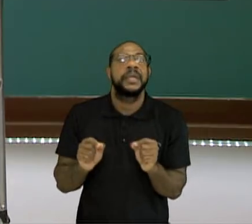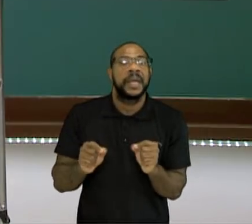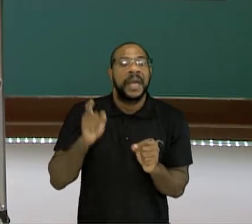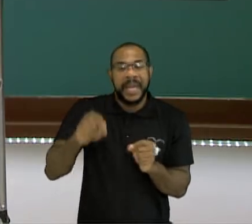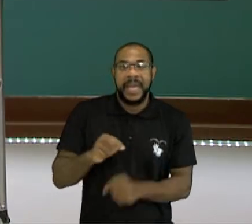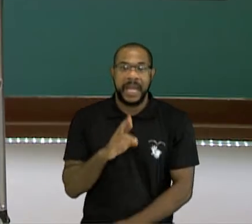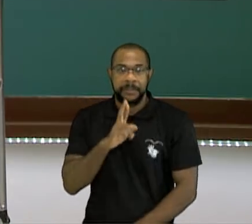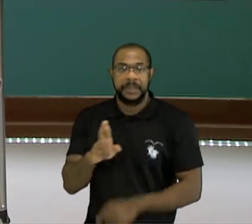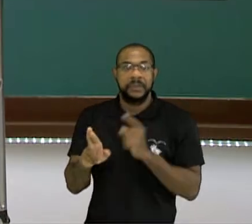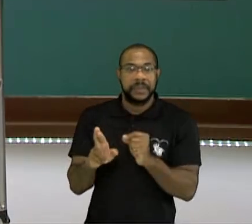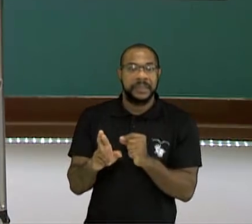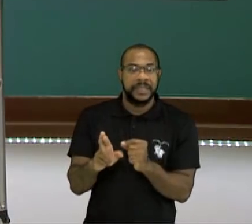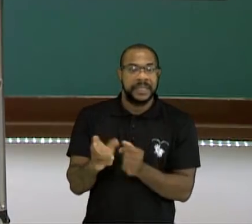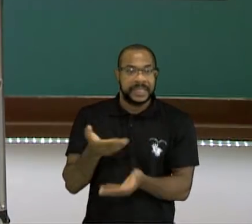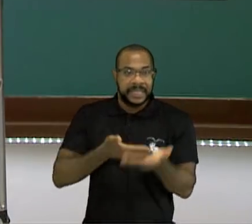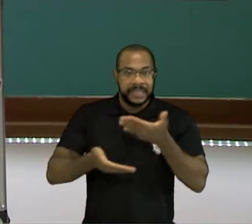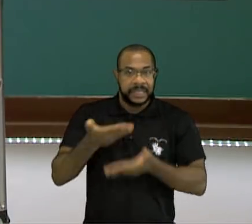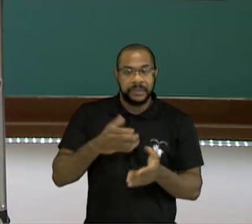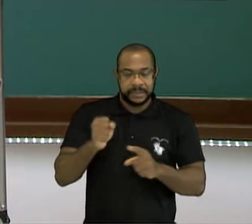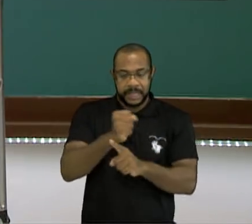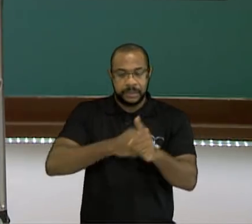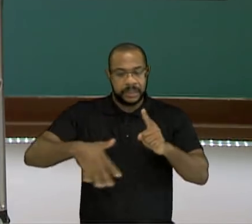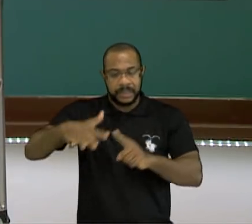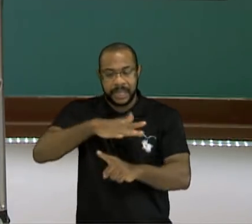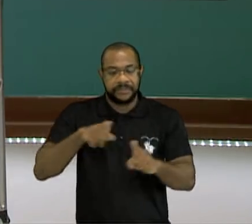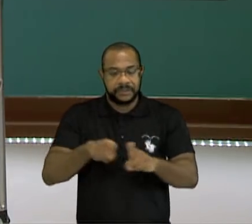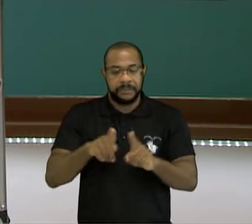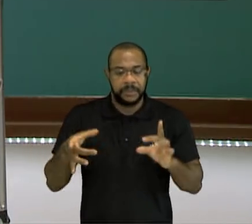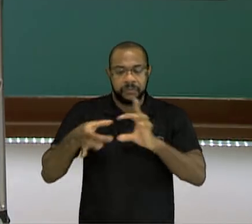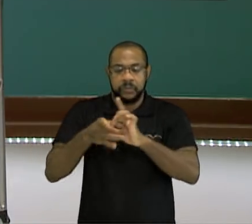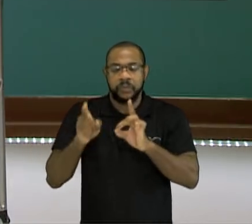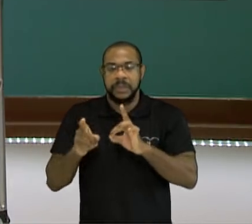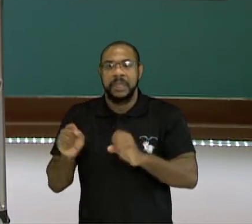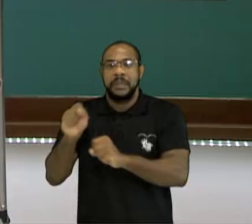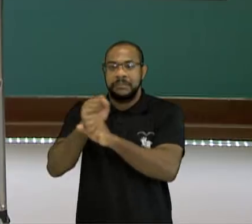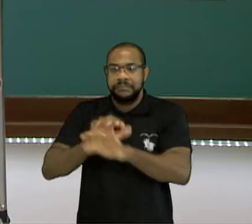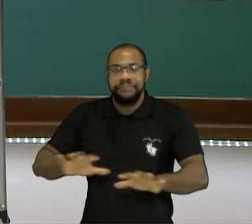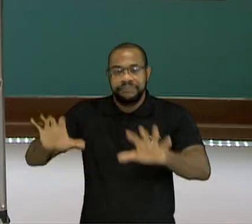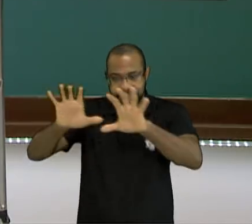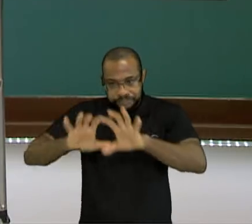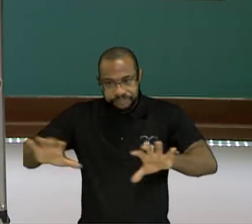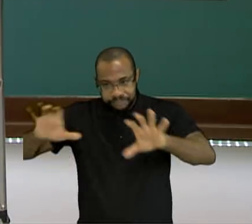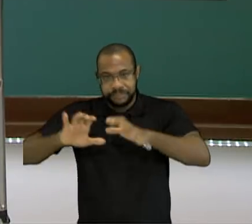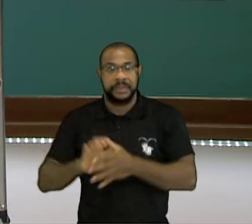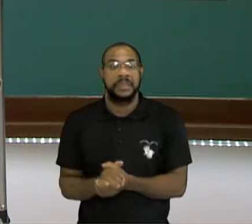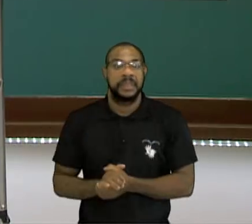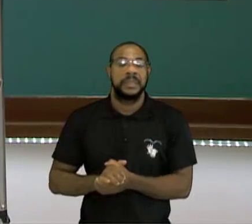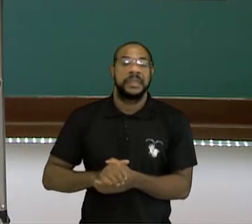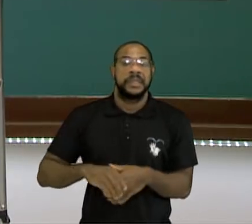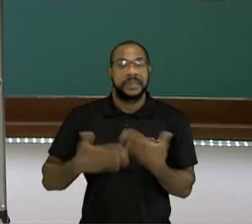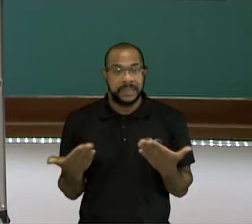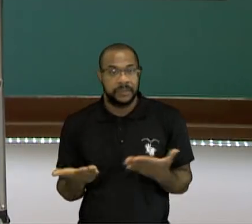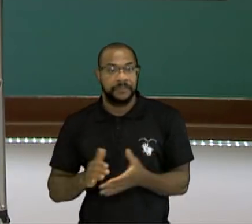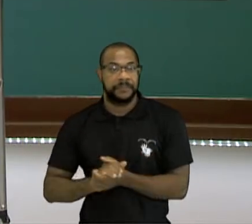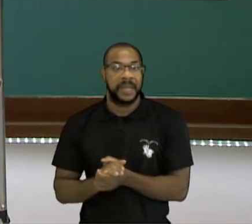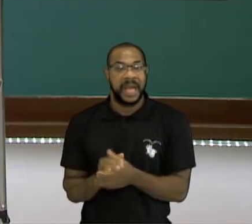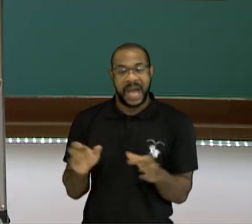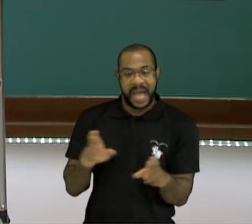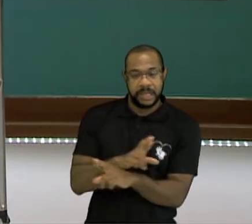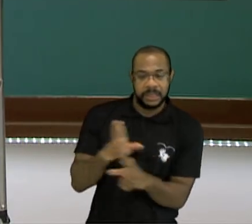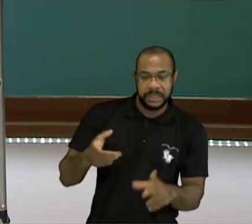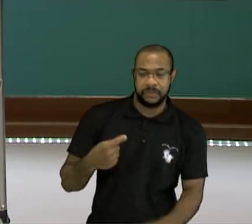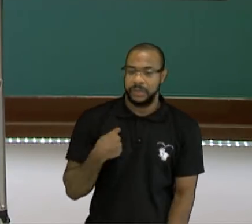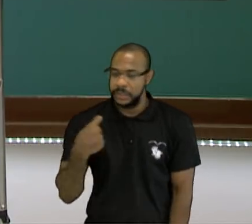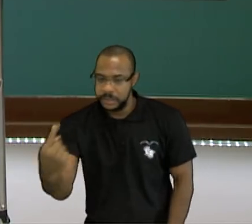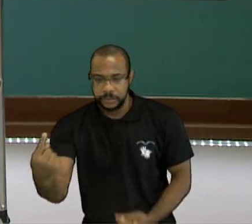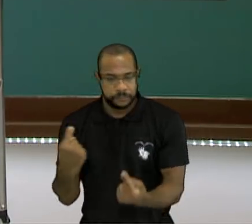dessa complexa interação entre sociedade e suas paisagens. O espaço geográfico é dinâmico, as relações, o ir e vir,